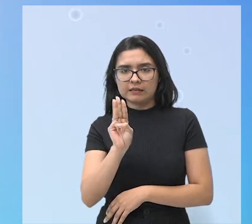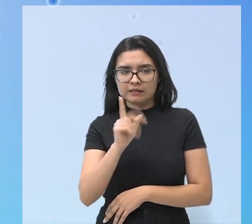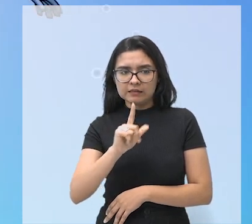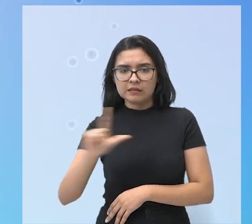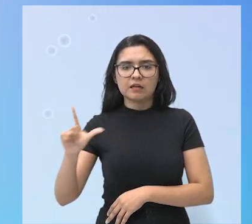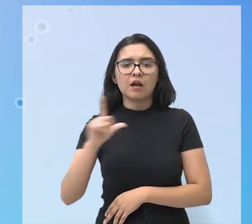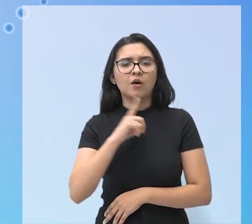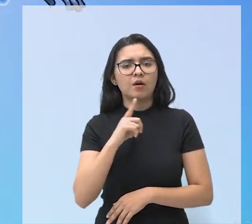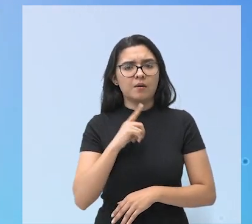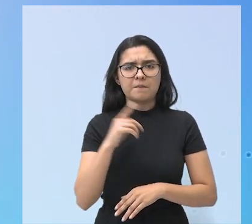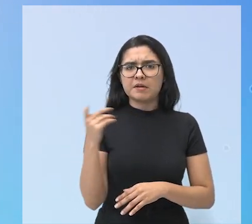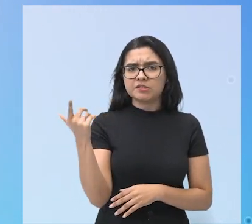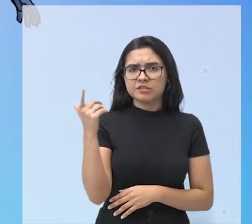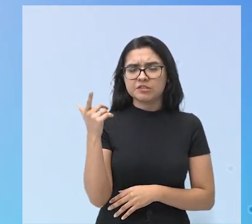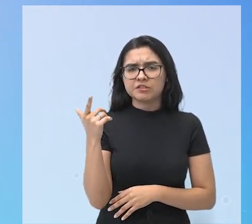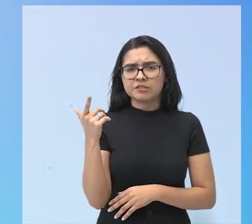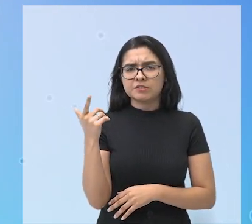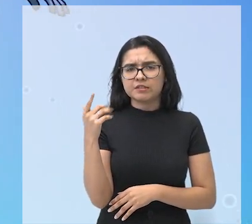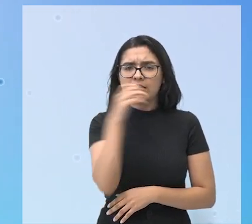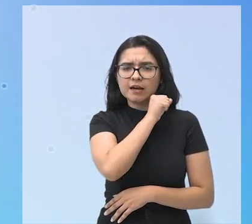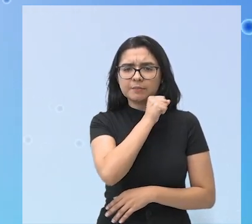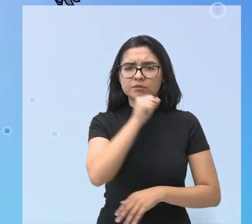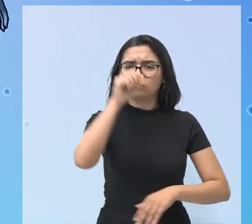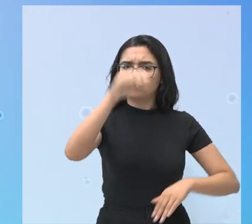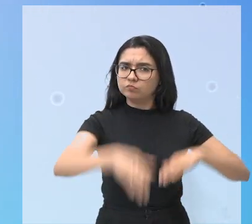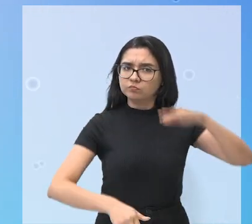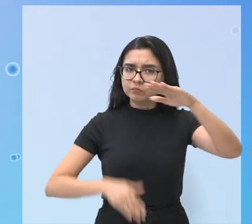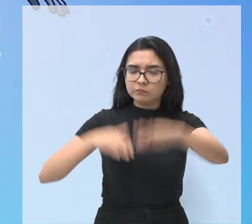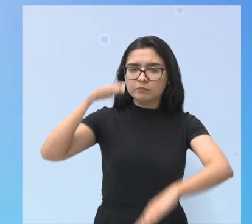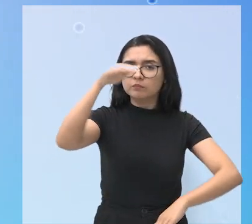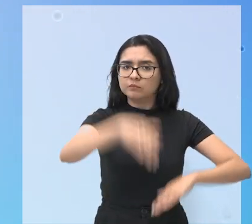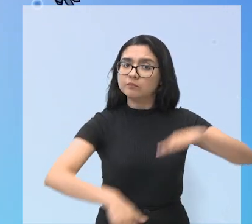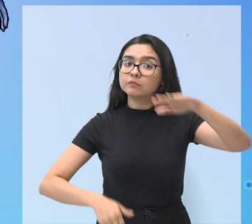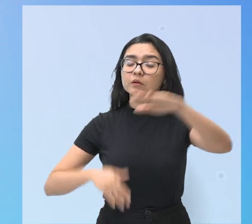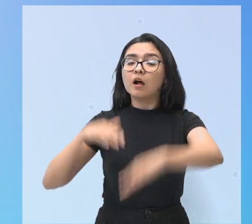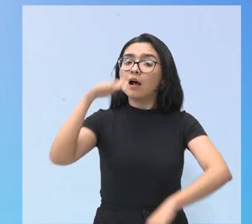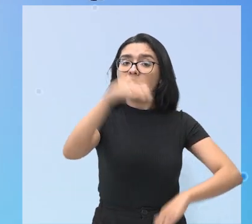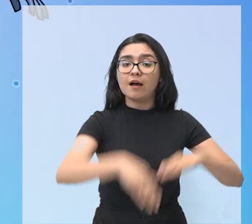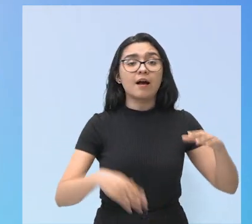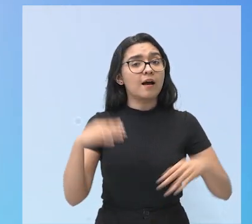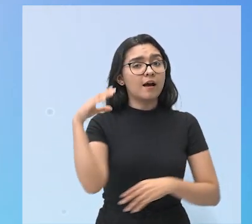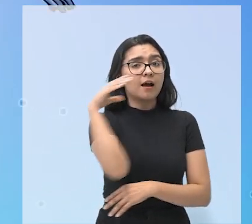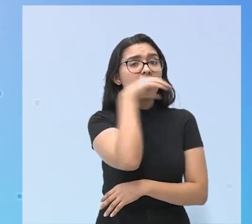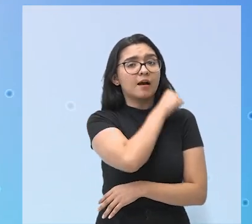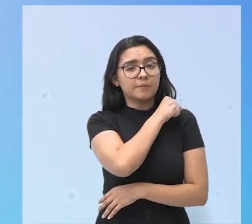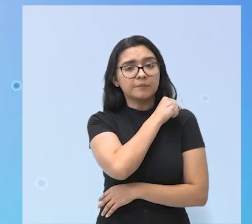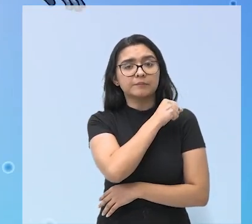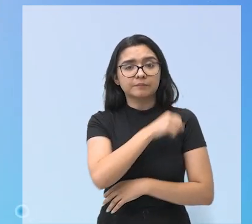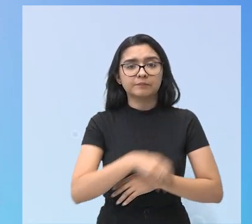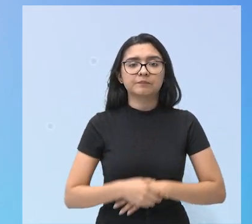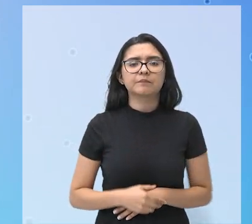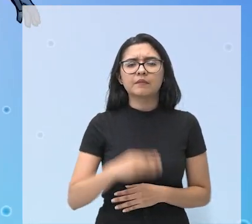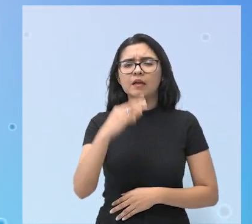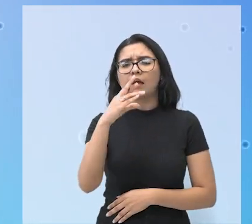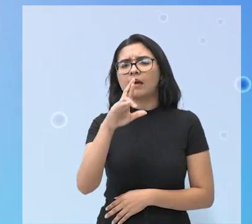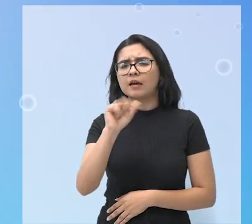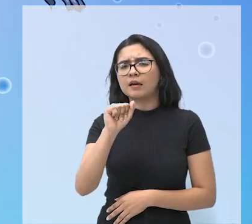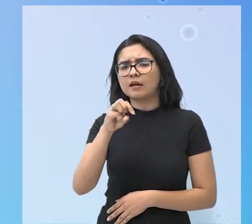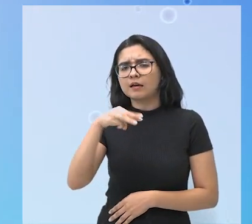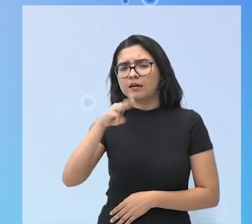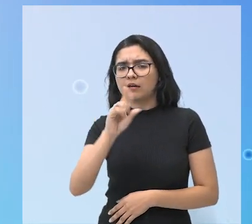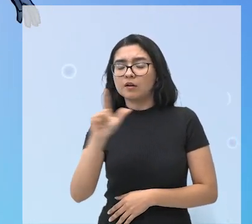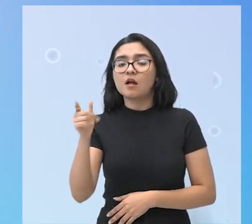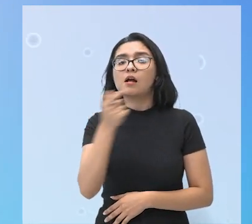um dos mais velozes, ele é muito, muito rápido, tá bom? Crawl, na língua inglesa,